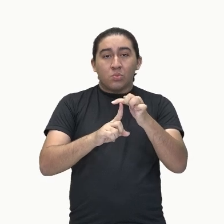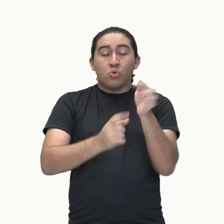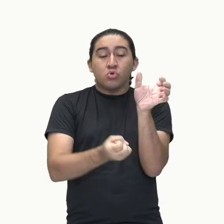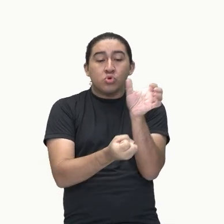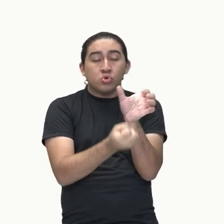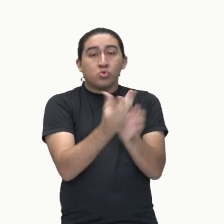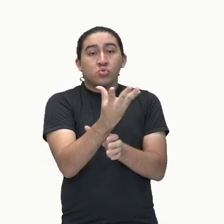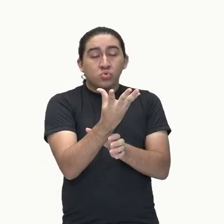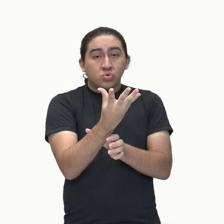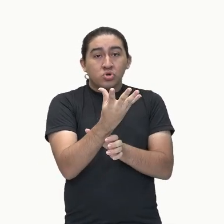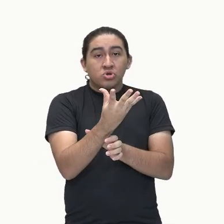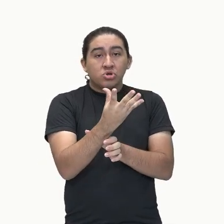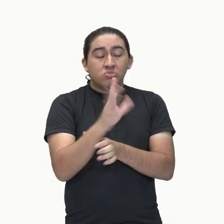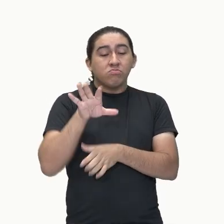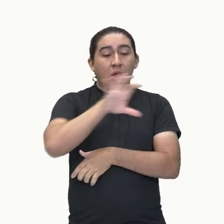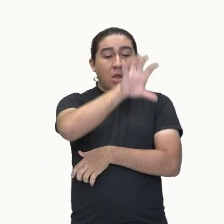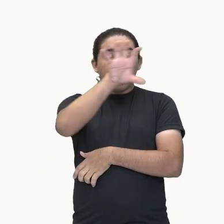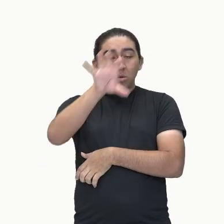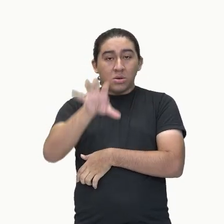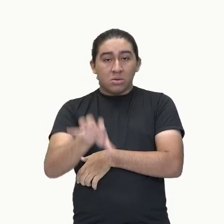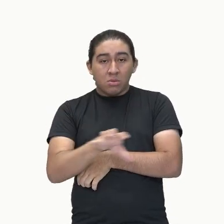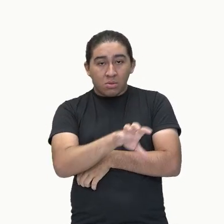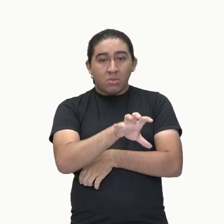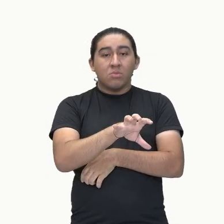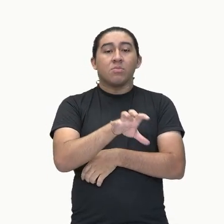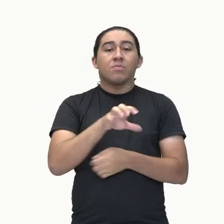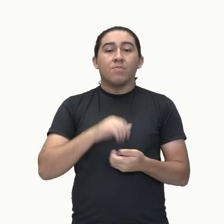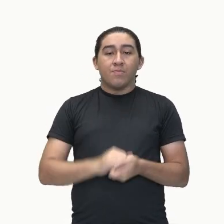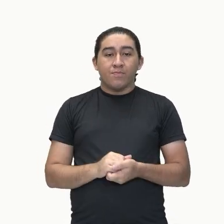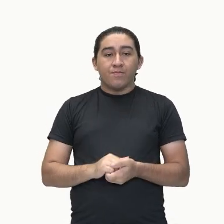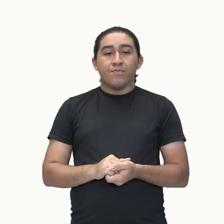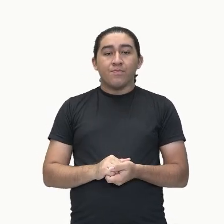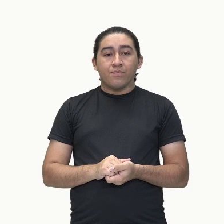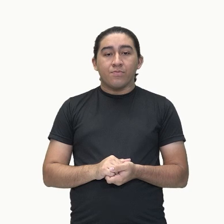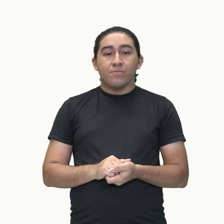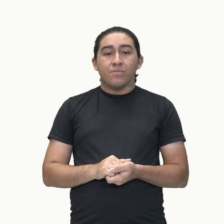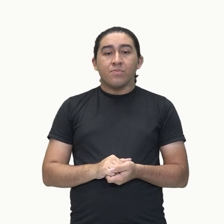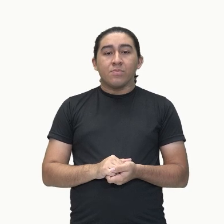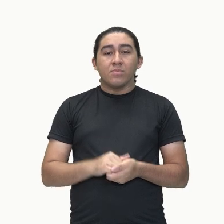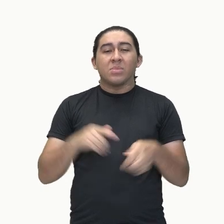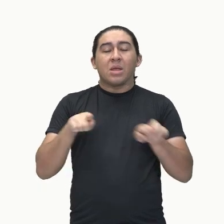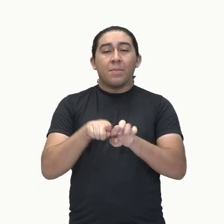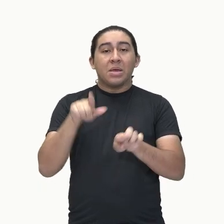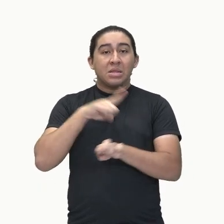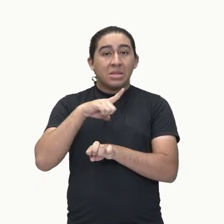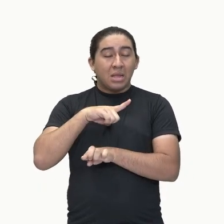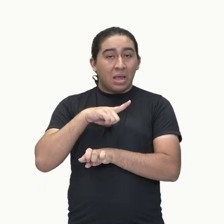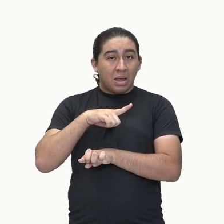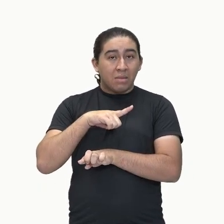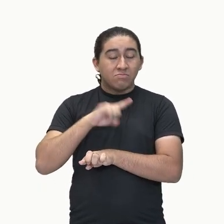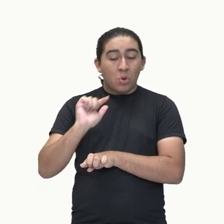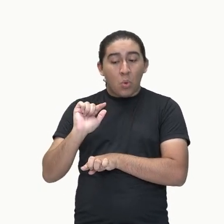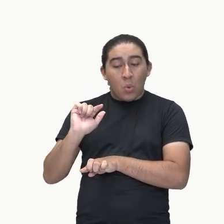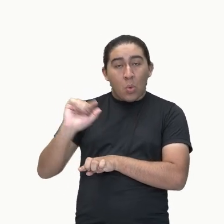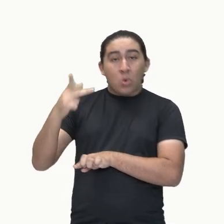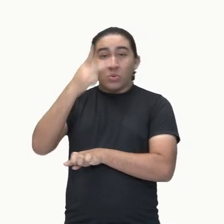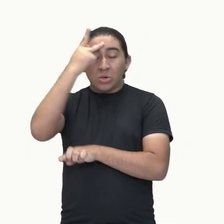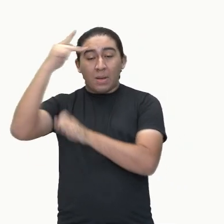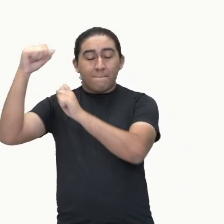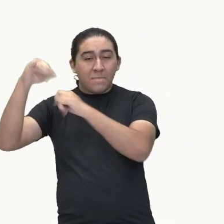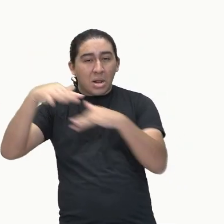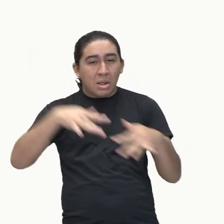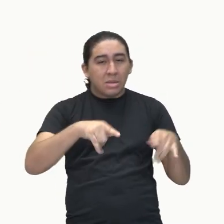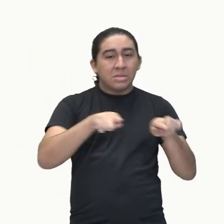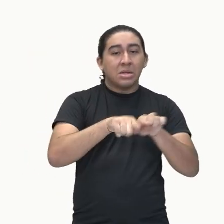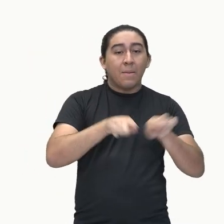da nacionalidade e metidas entre o estrangeiro recente e o aborígene de